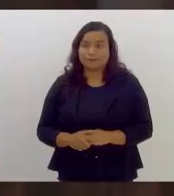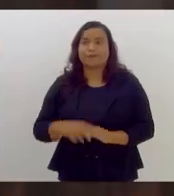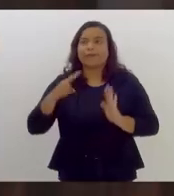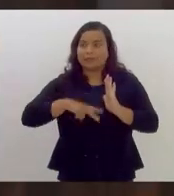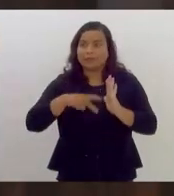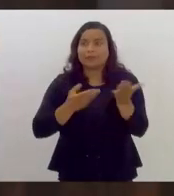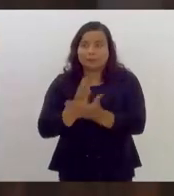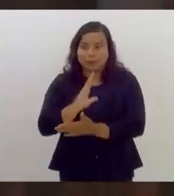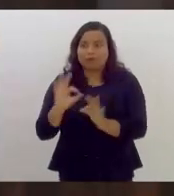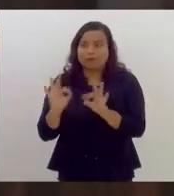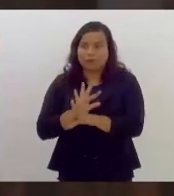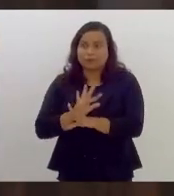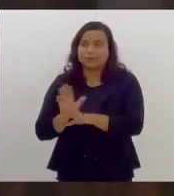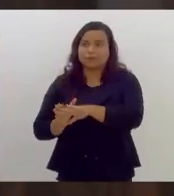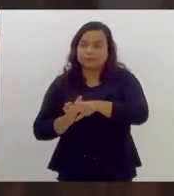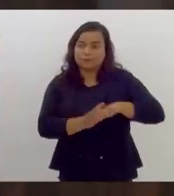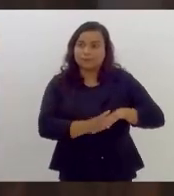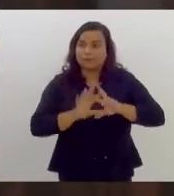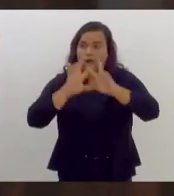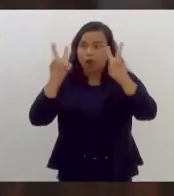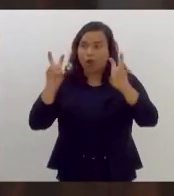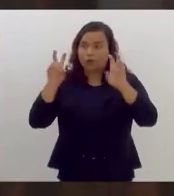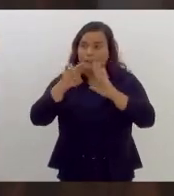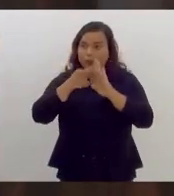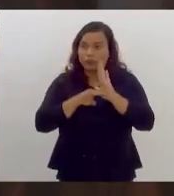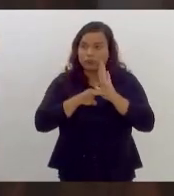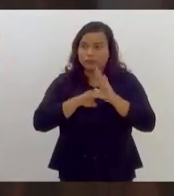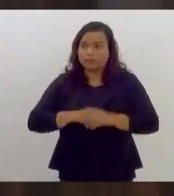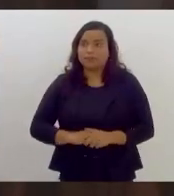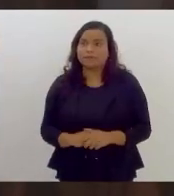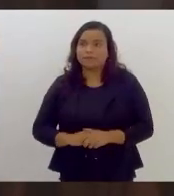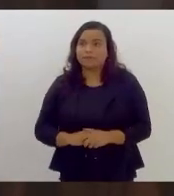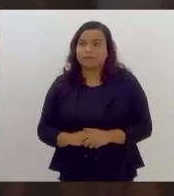Lida e aprovada a ata, passa-se a ordem do dia.